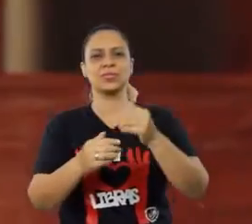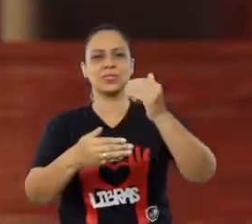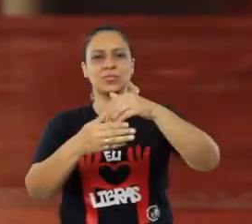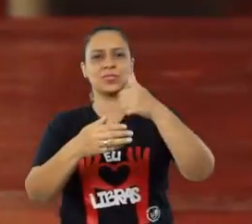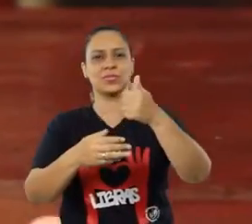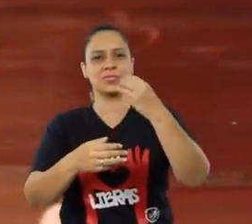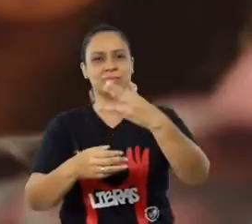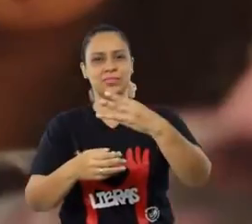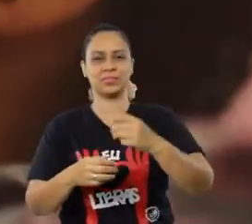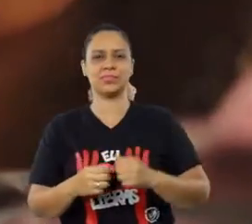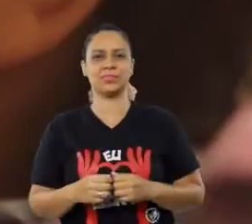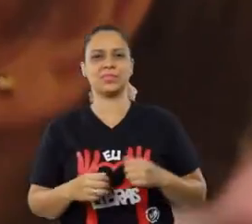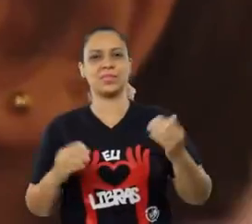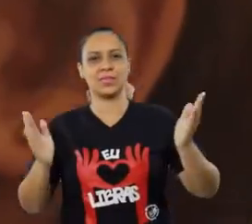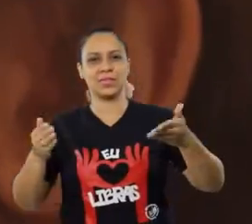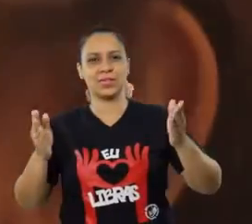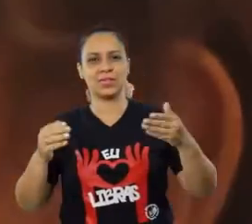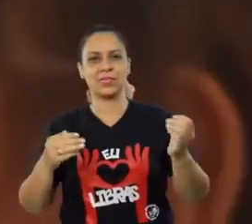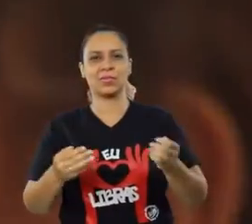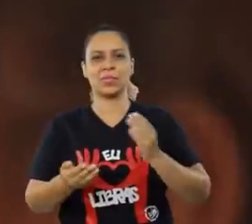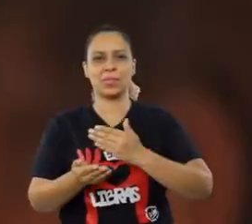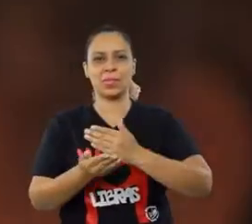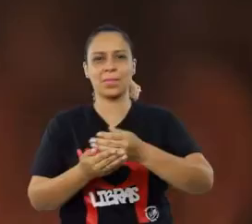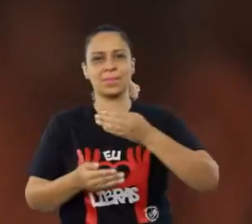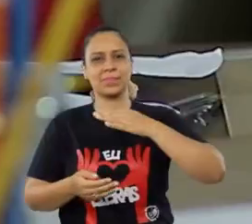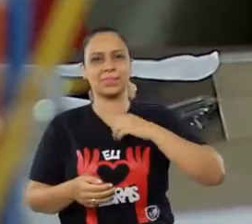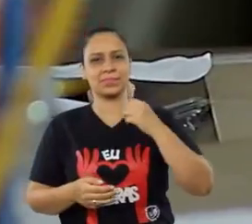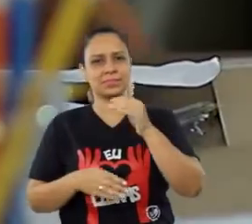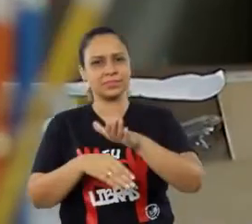hoje nós vamos ter um